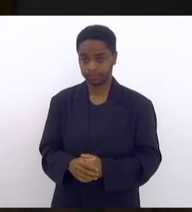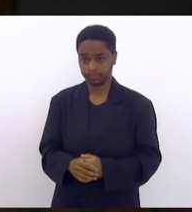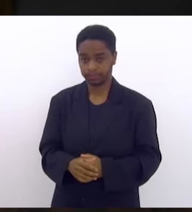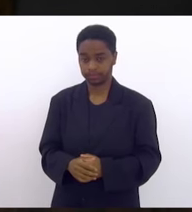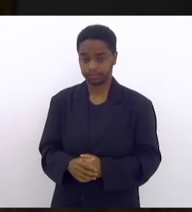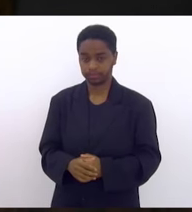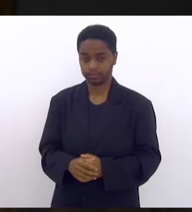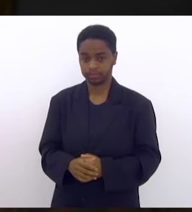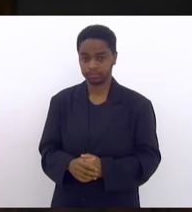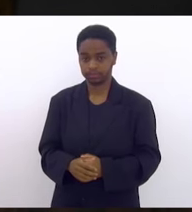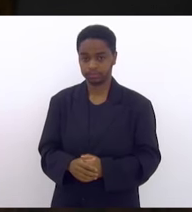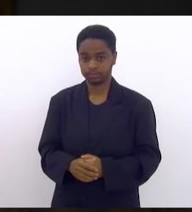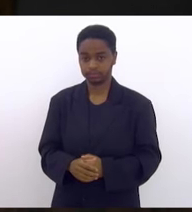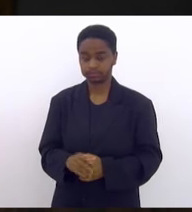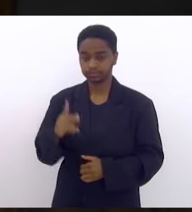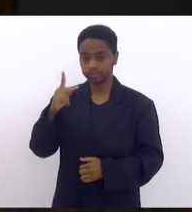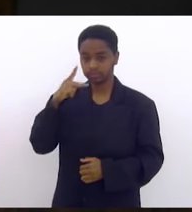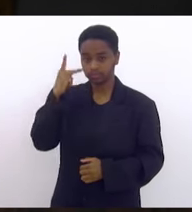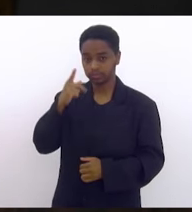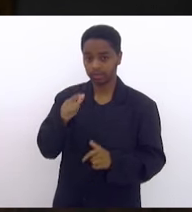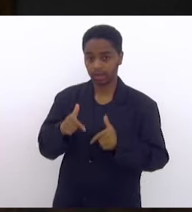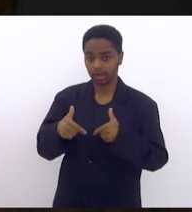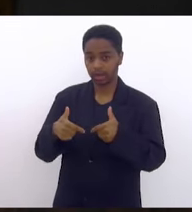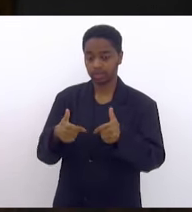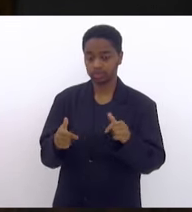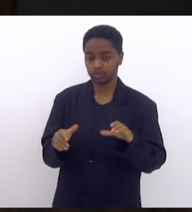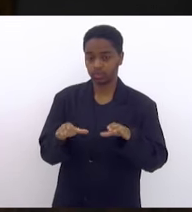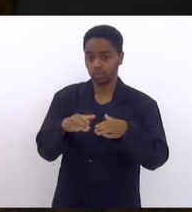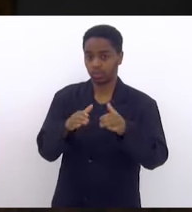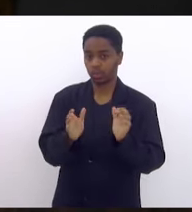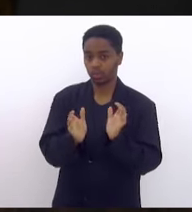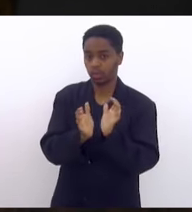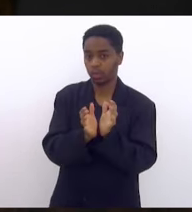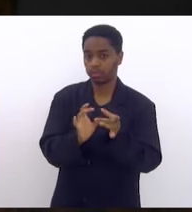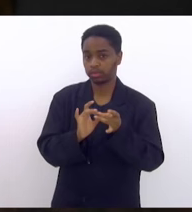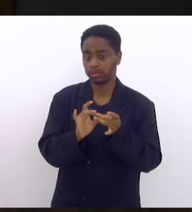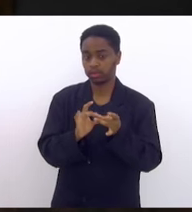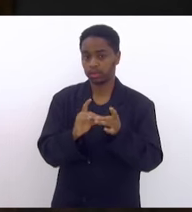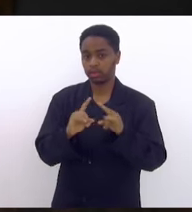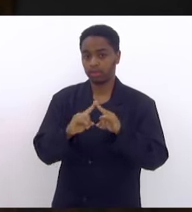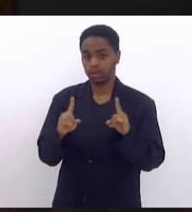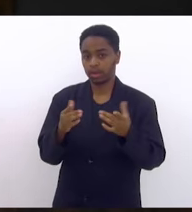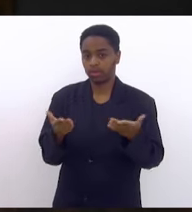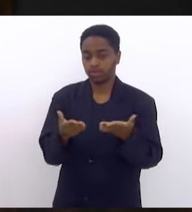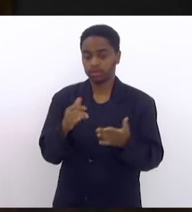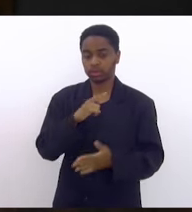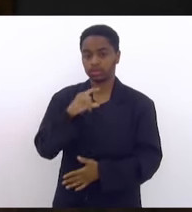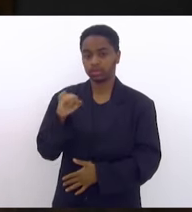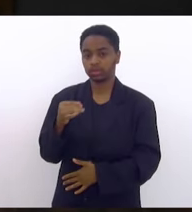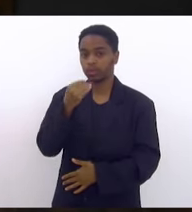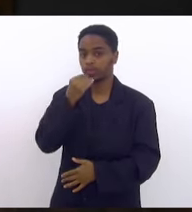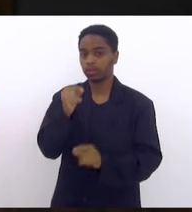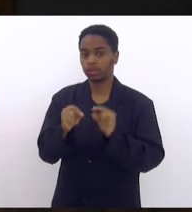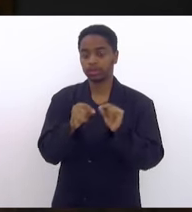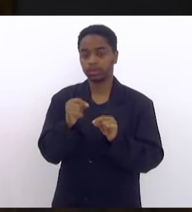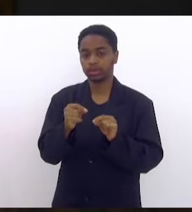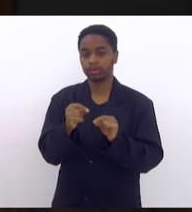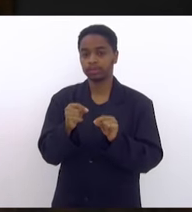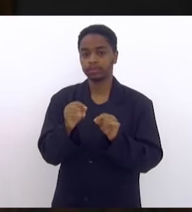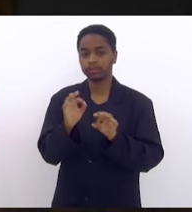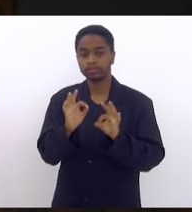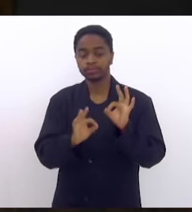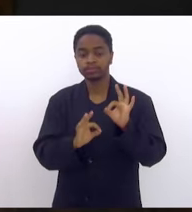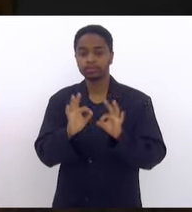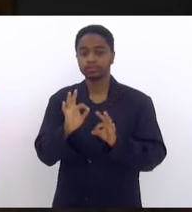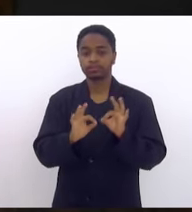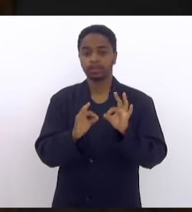política se faz com grupo. E nós temos a oportunidade hoje de construir o